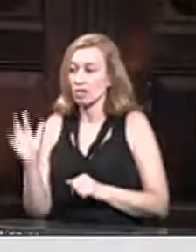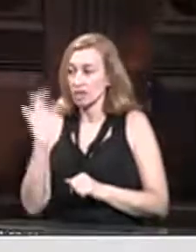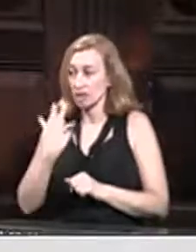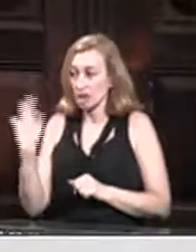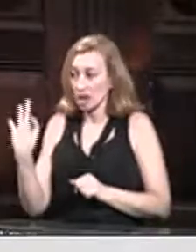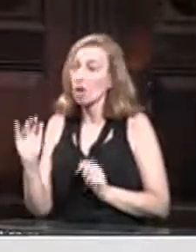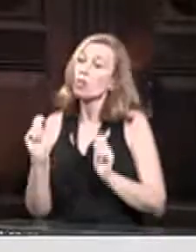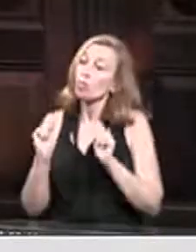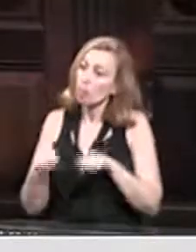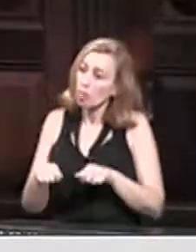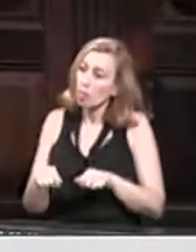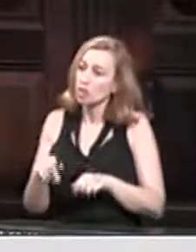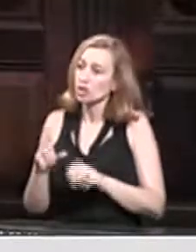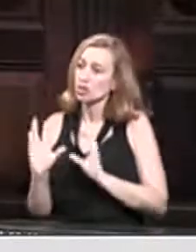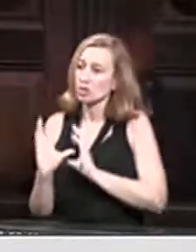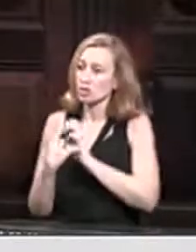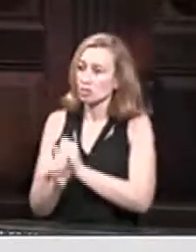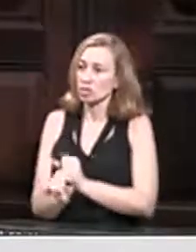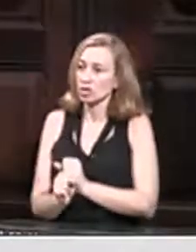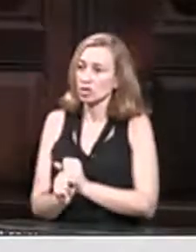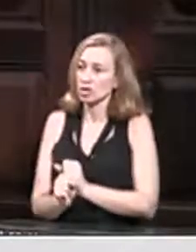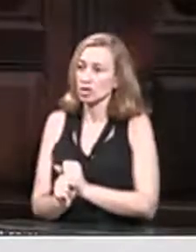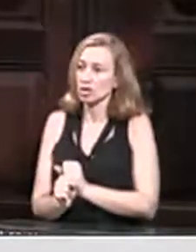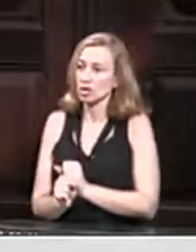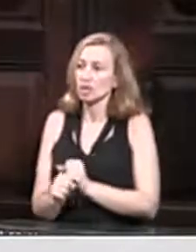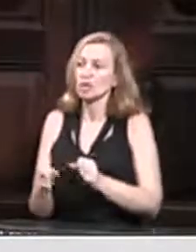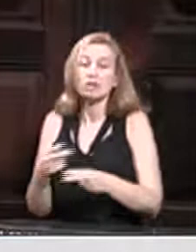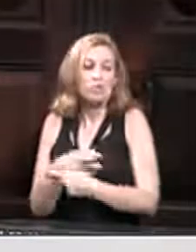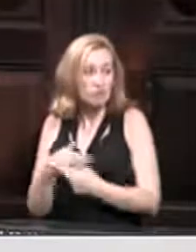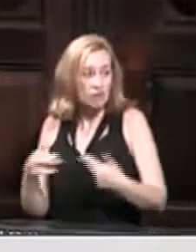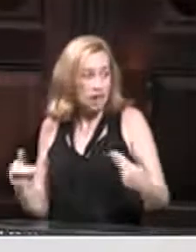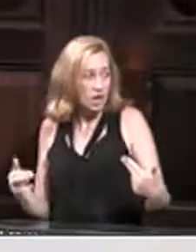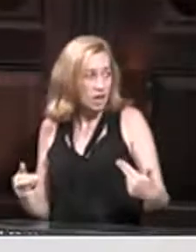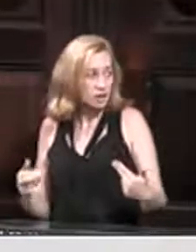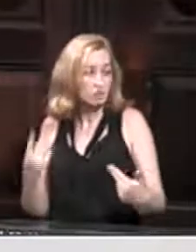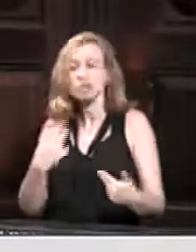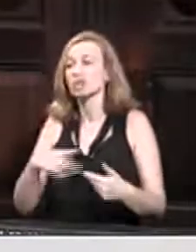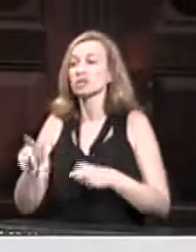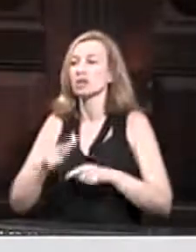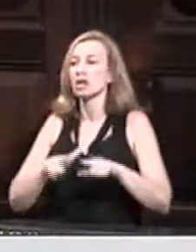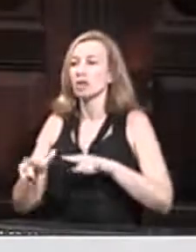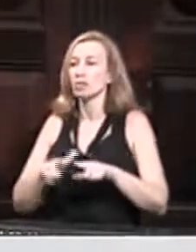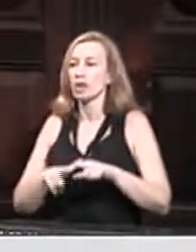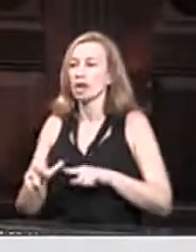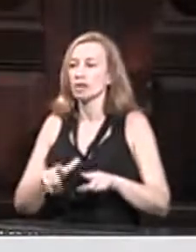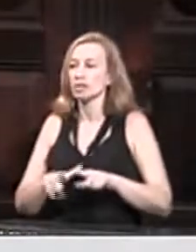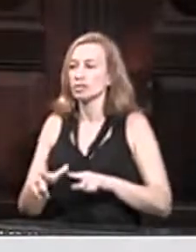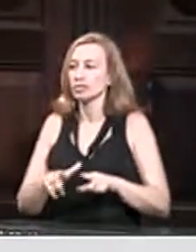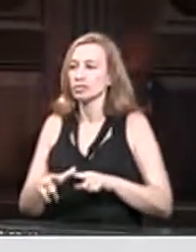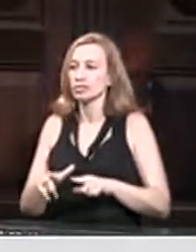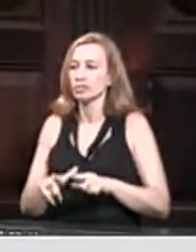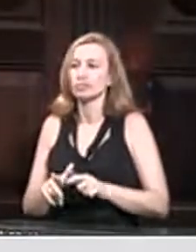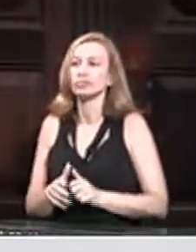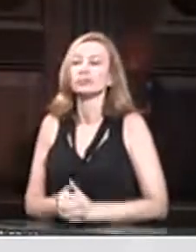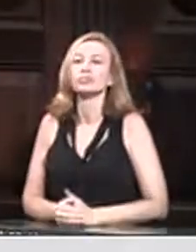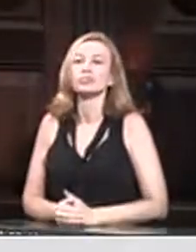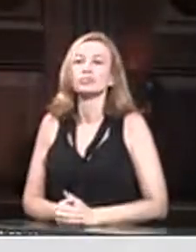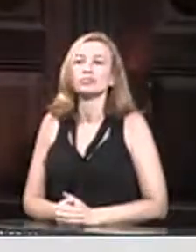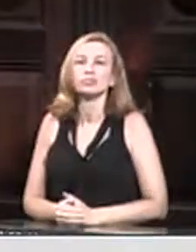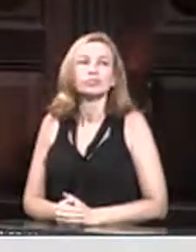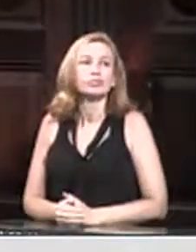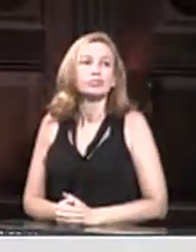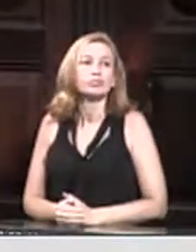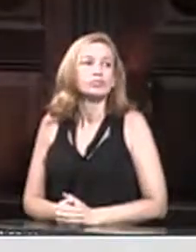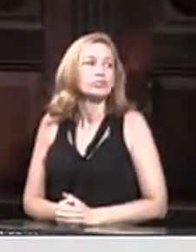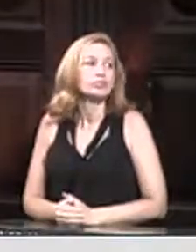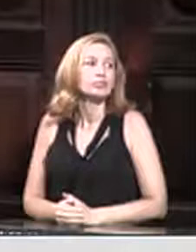concluir que muitos dos seus afazeres no Supremo Tribunal Federal